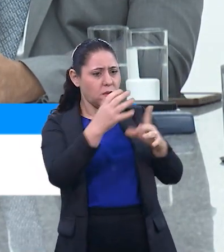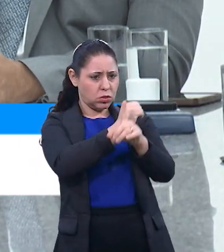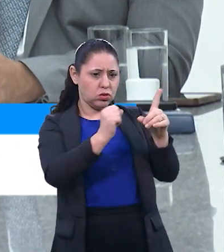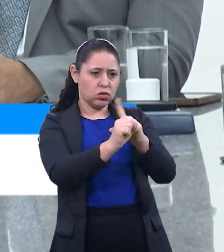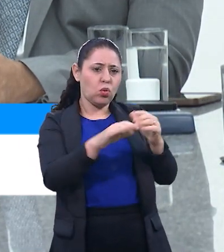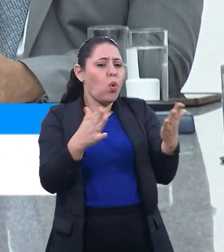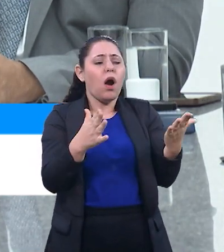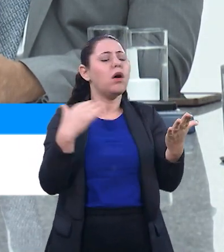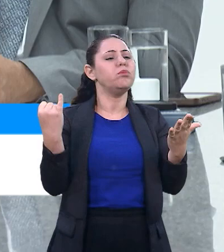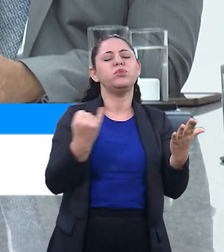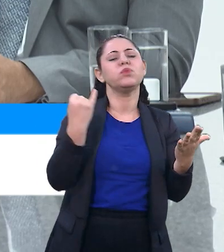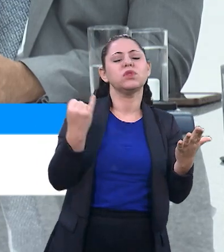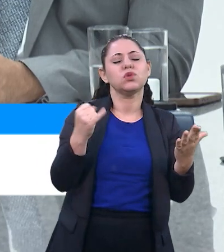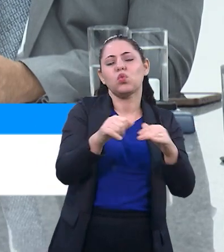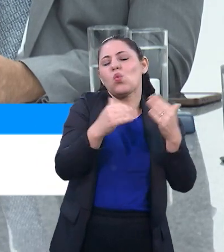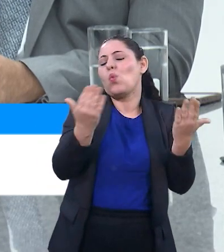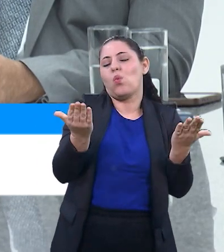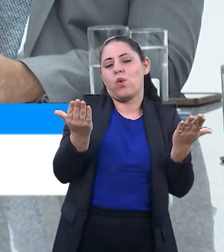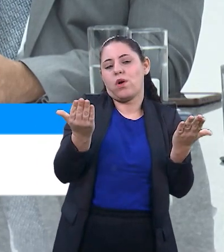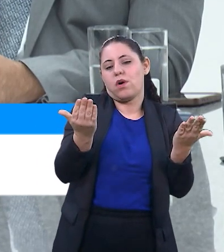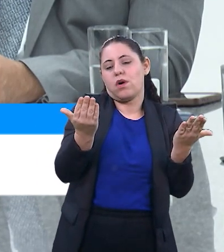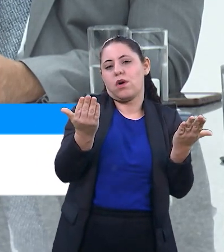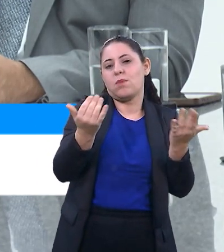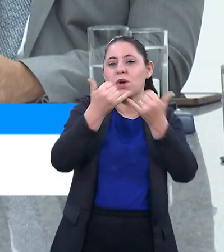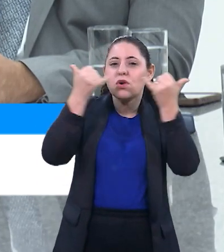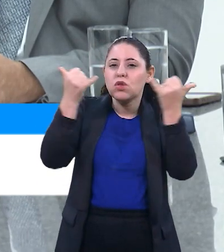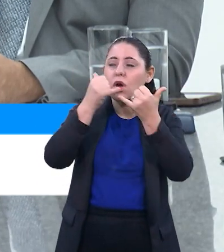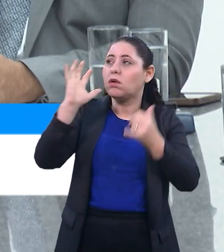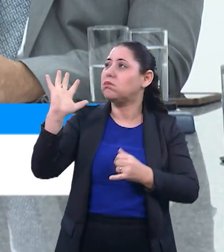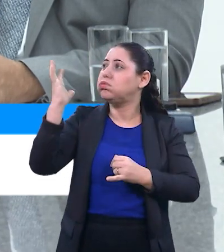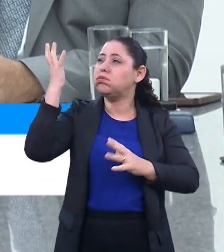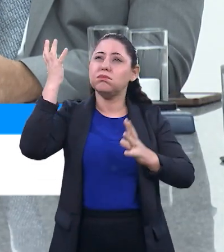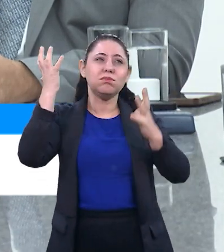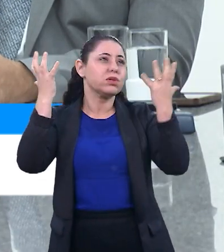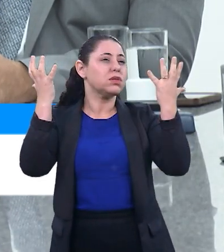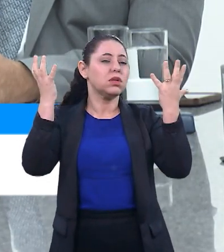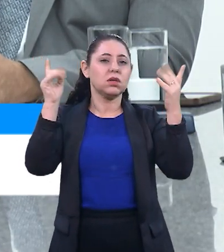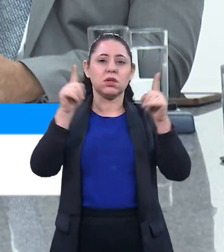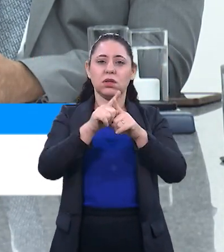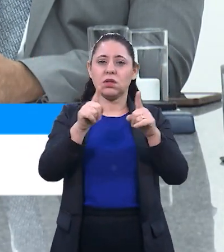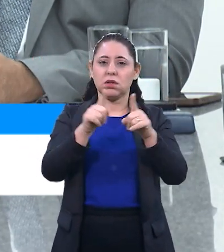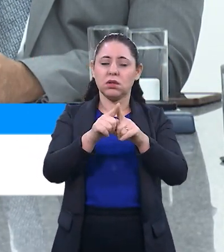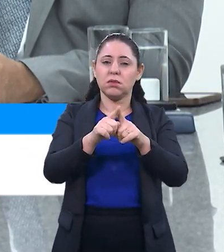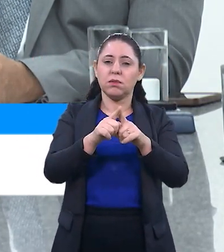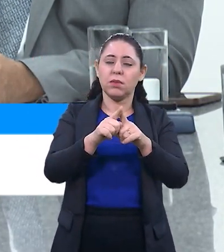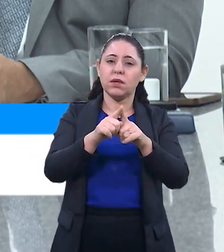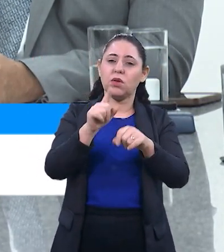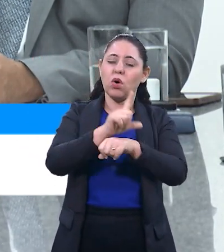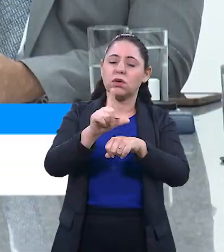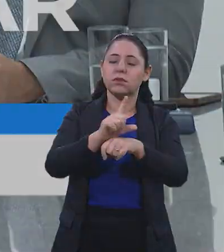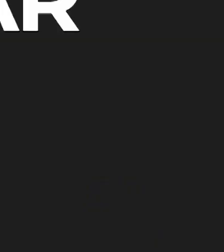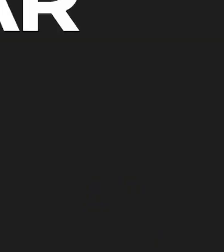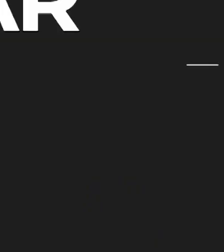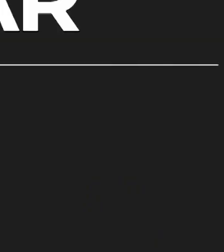sobre a importância disso para o Mato Grosso do Sul, não só para o clima, mas para as futuras